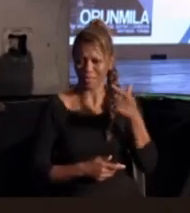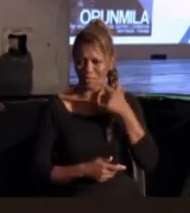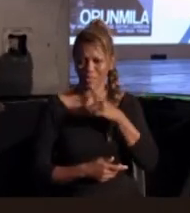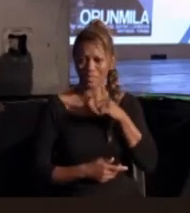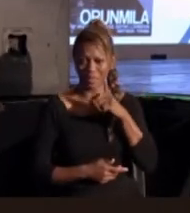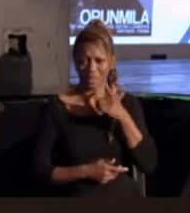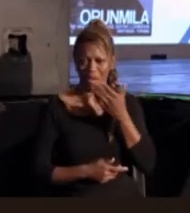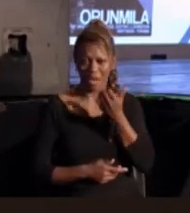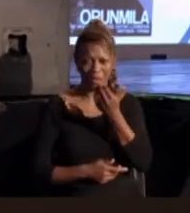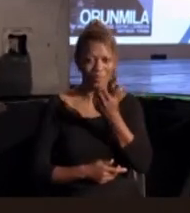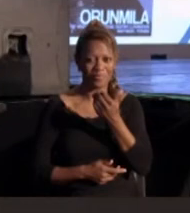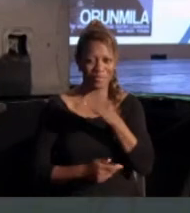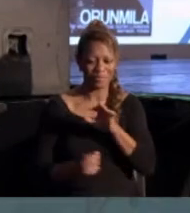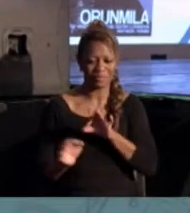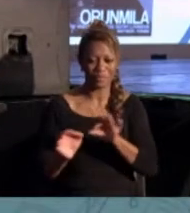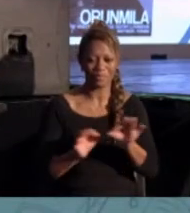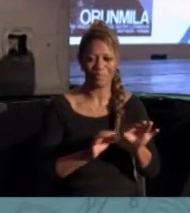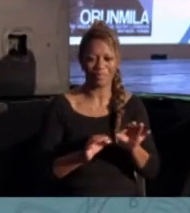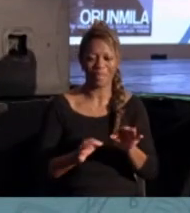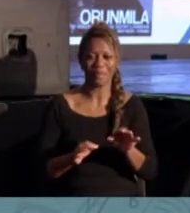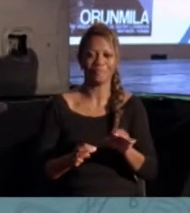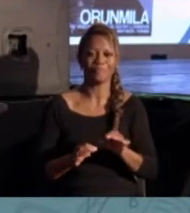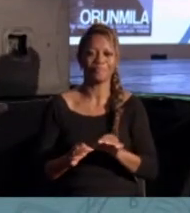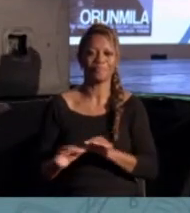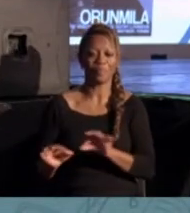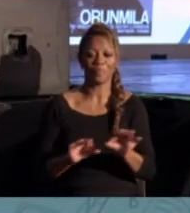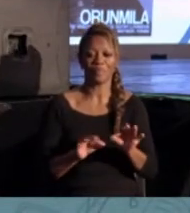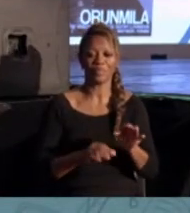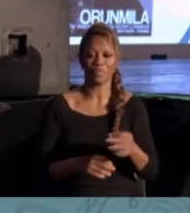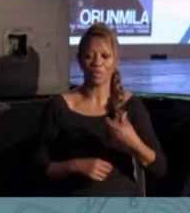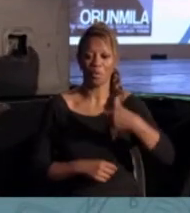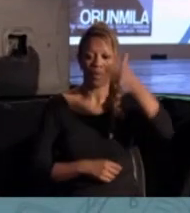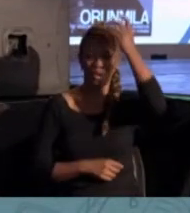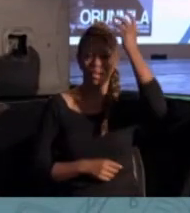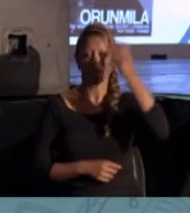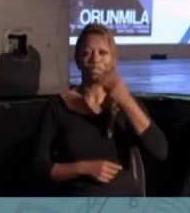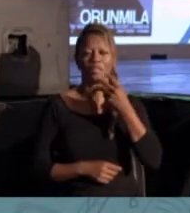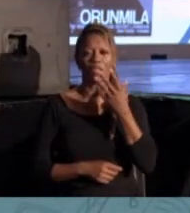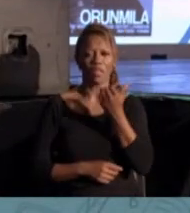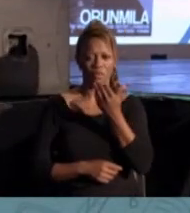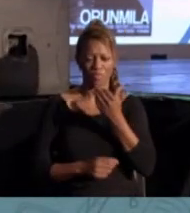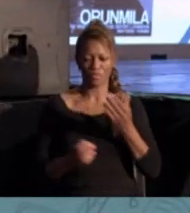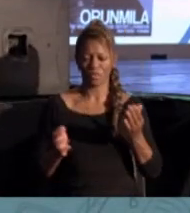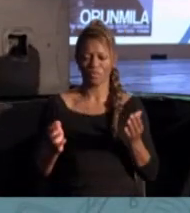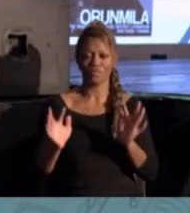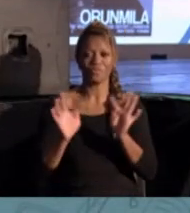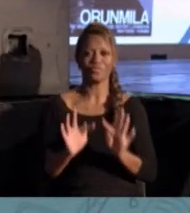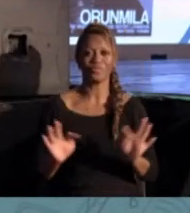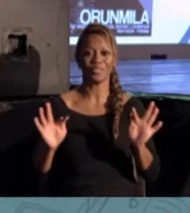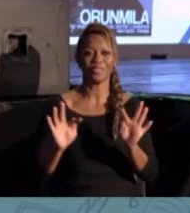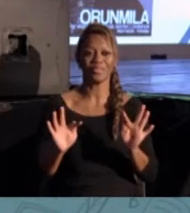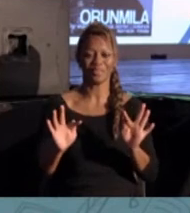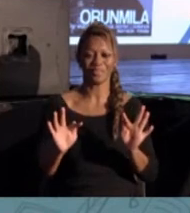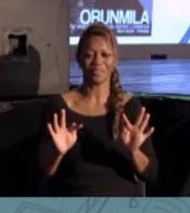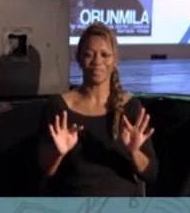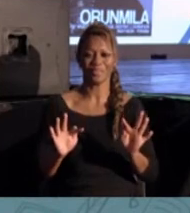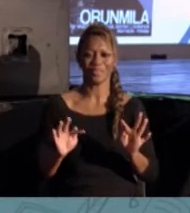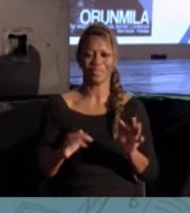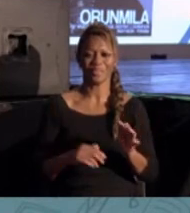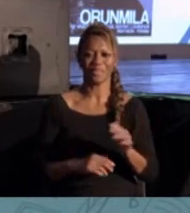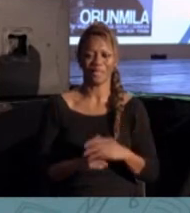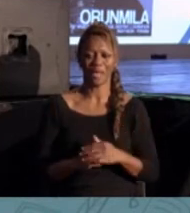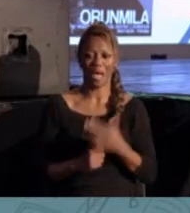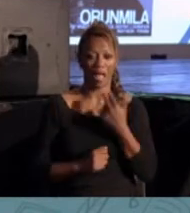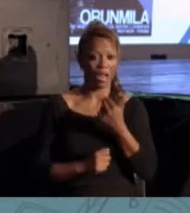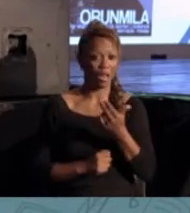uma comida, prepara para o rei come e fica muito feliz. O prato que ele faz é língua de touro